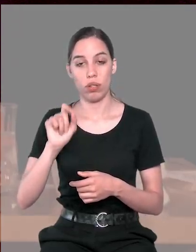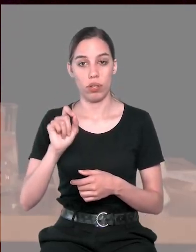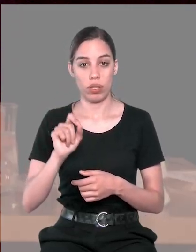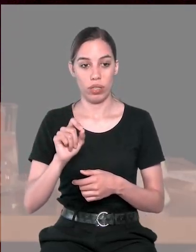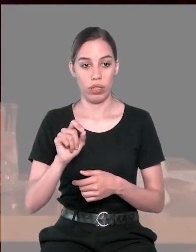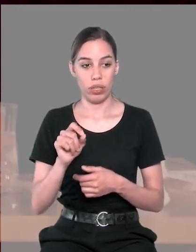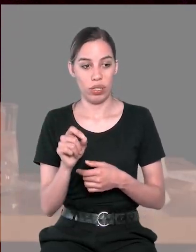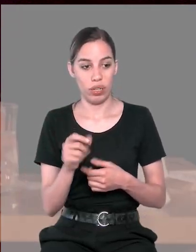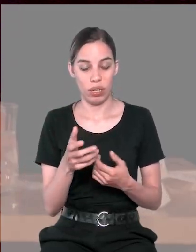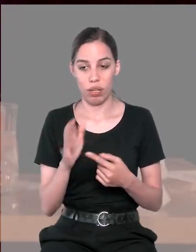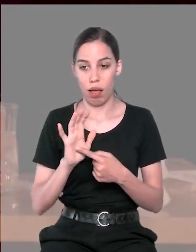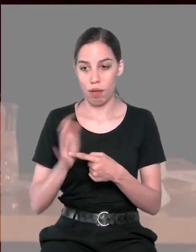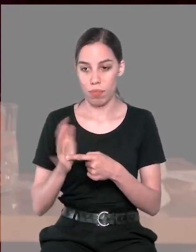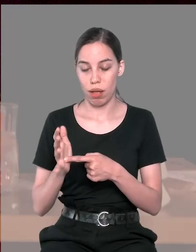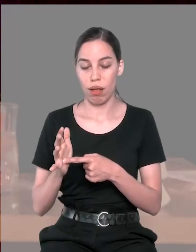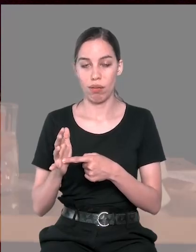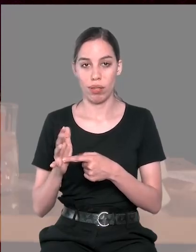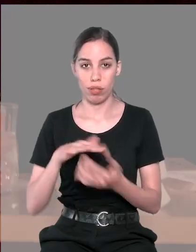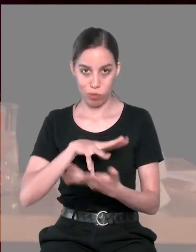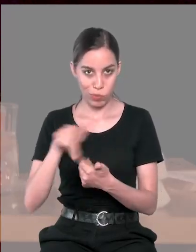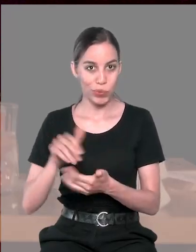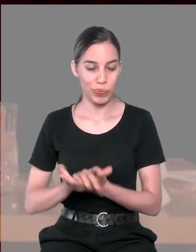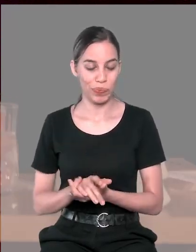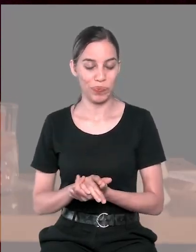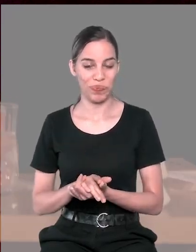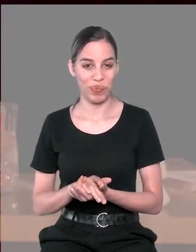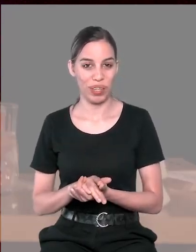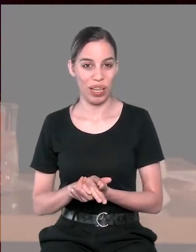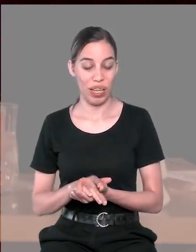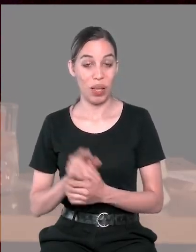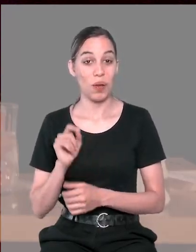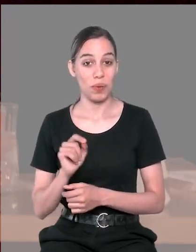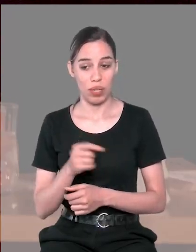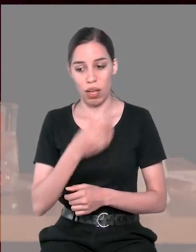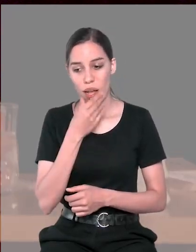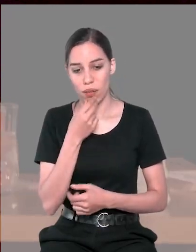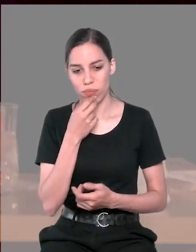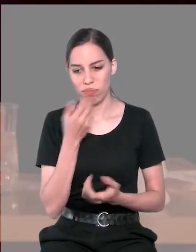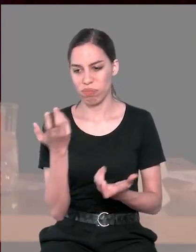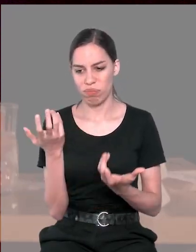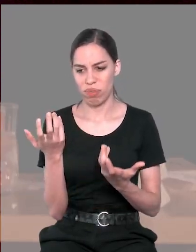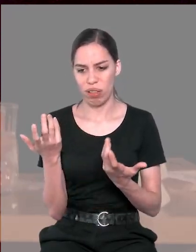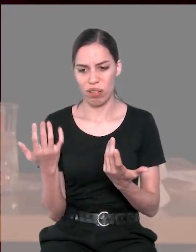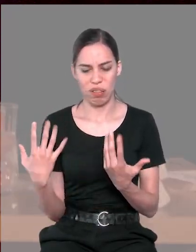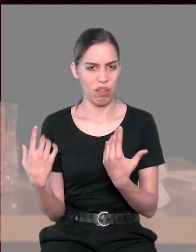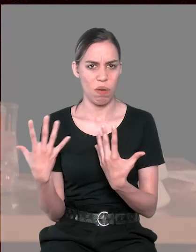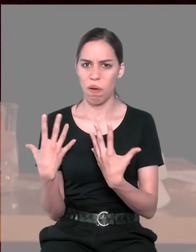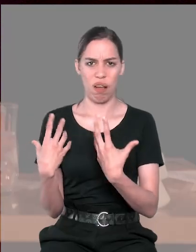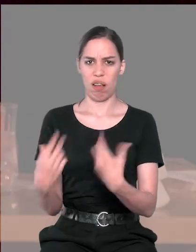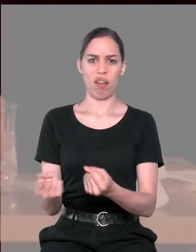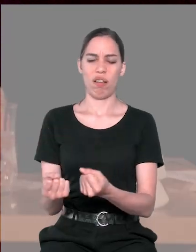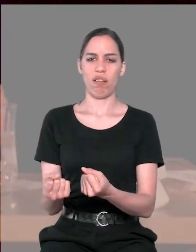aquela recusa da máquina do mundo pelo Drummond? Né? O que o Drummond recusa ali é um